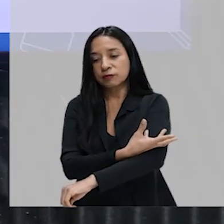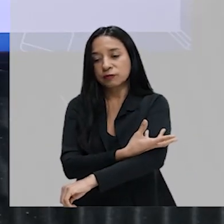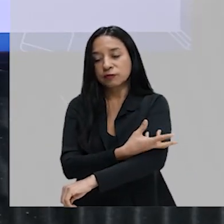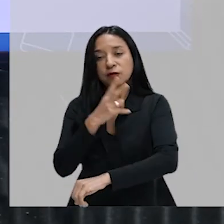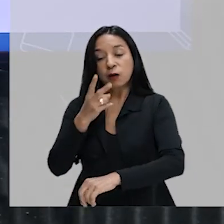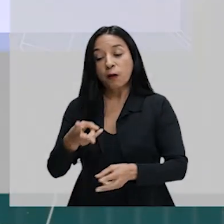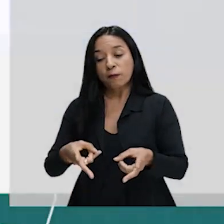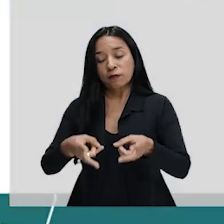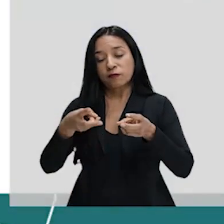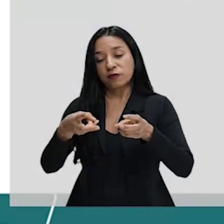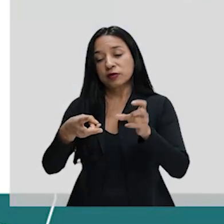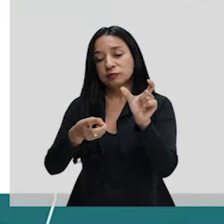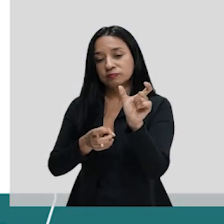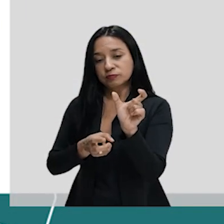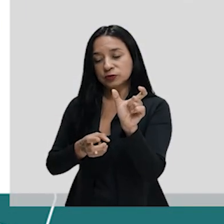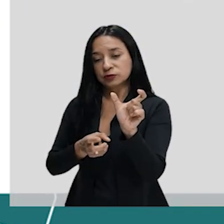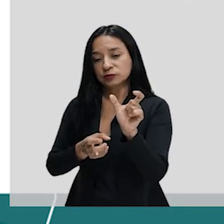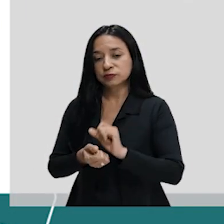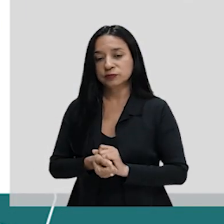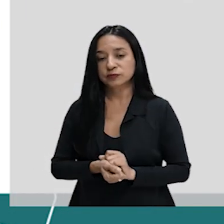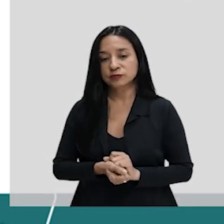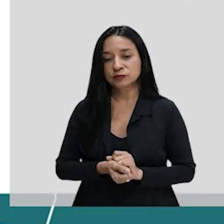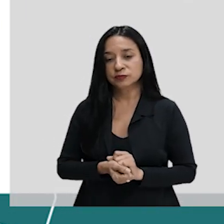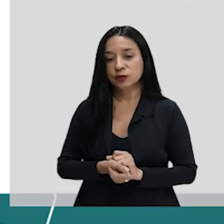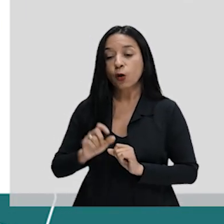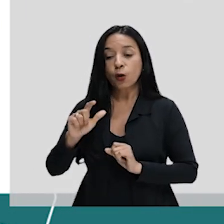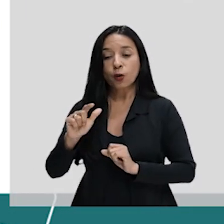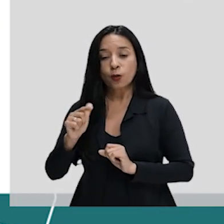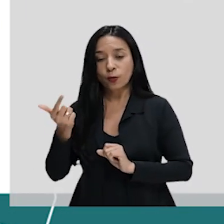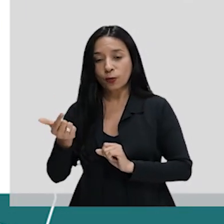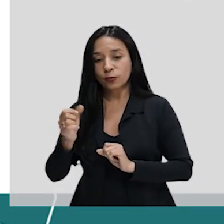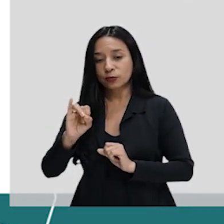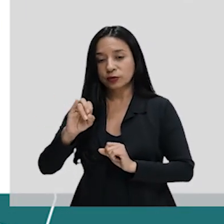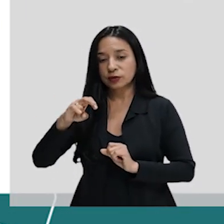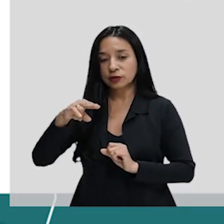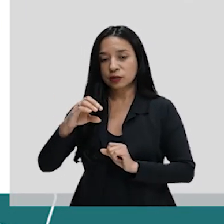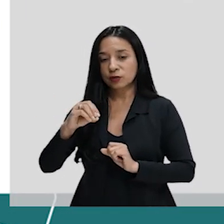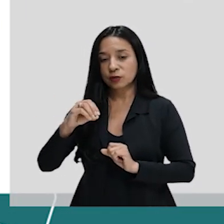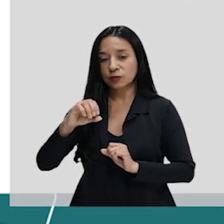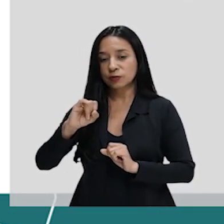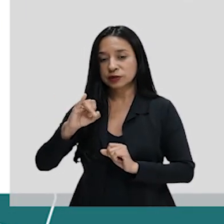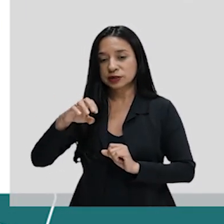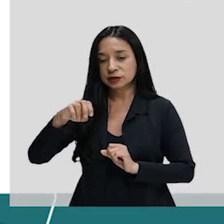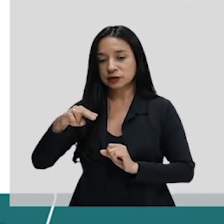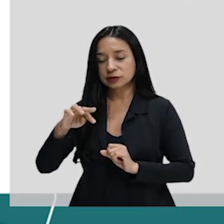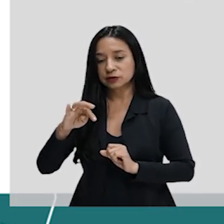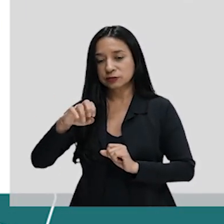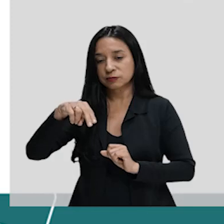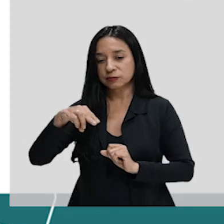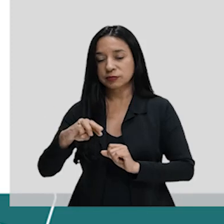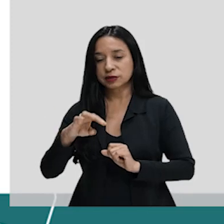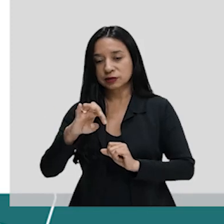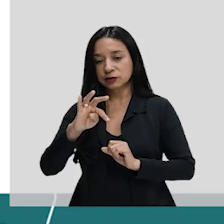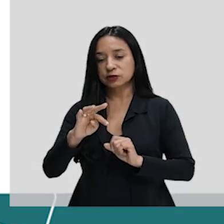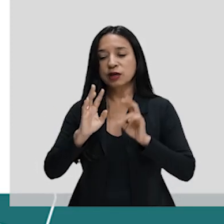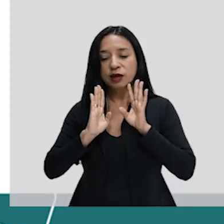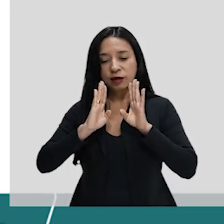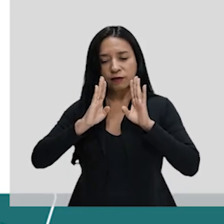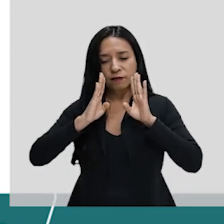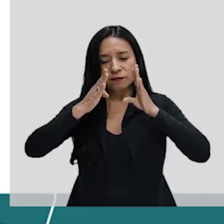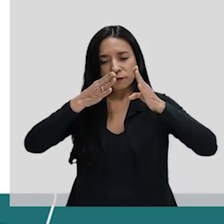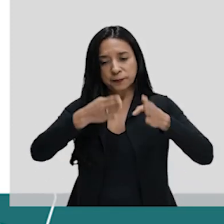corporal, a dança e a música são utilizadas como metodologia, pois em conjunto permitem